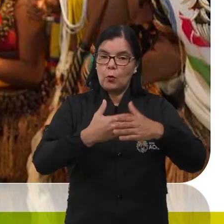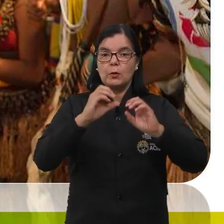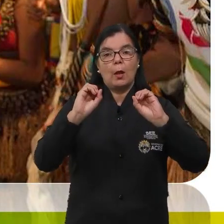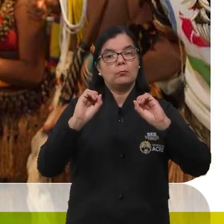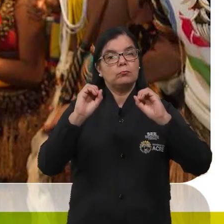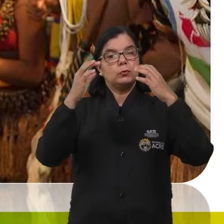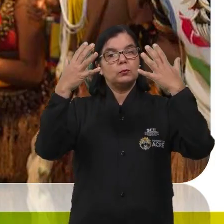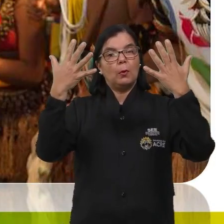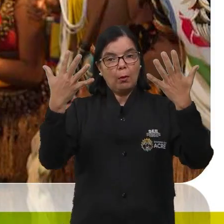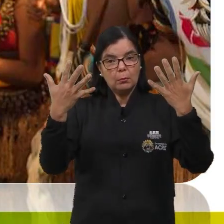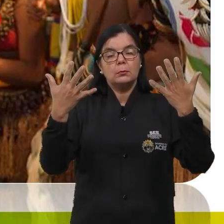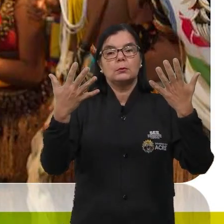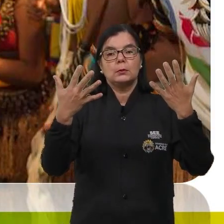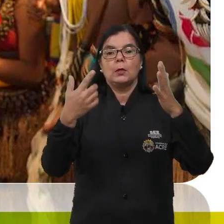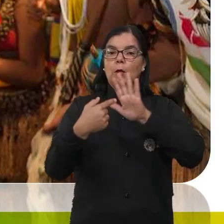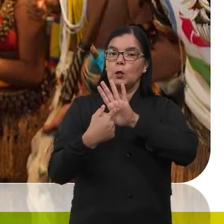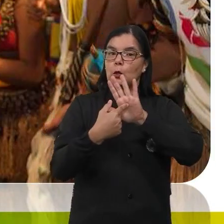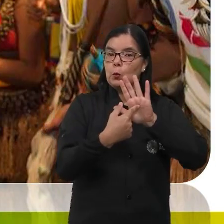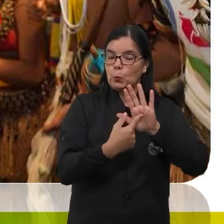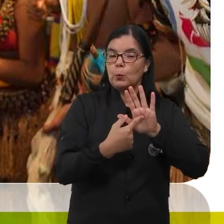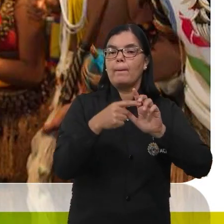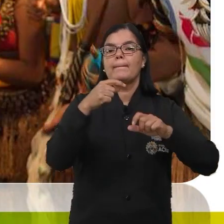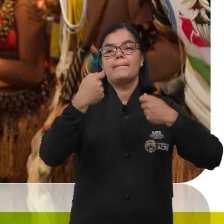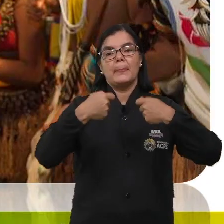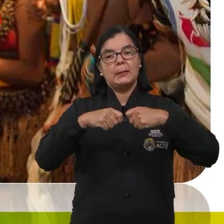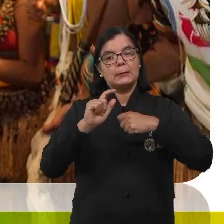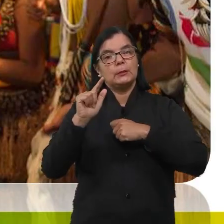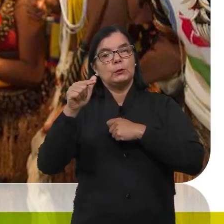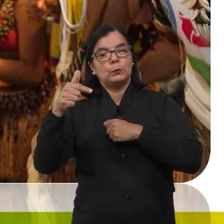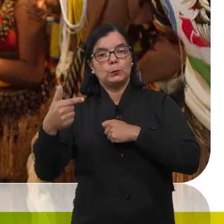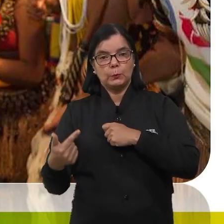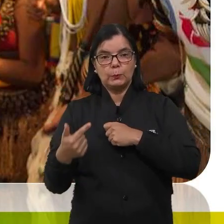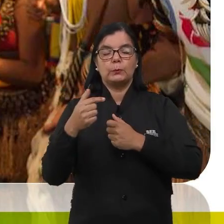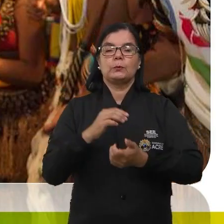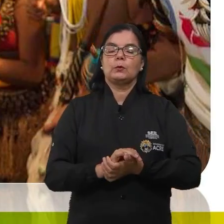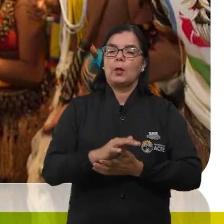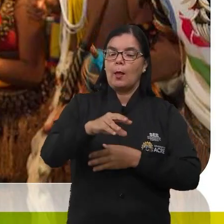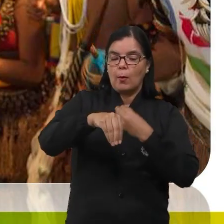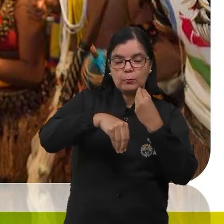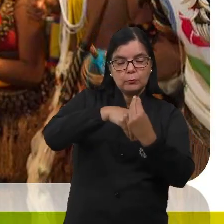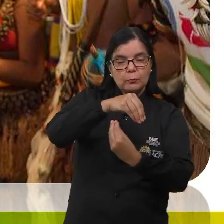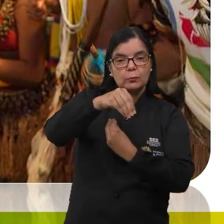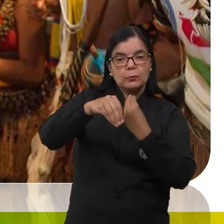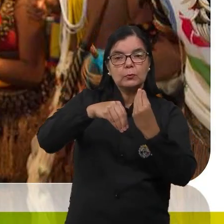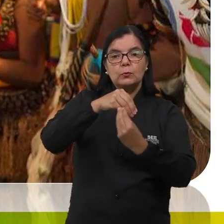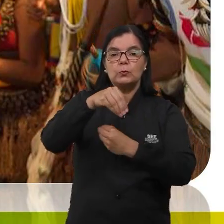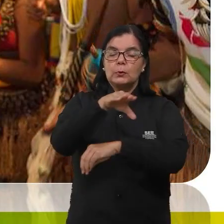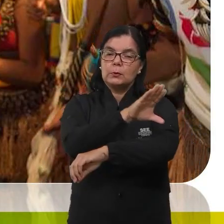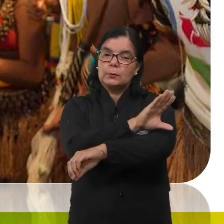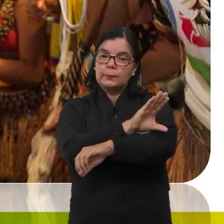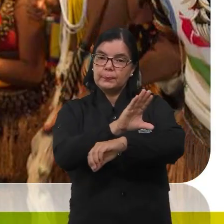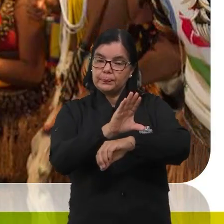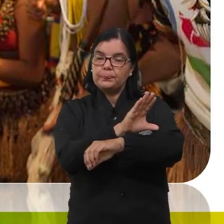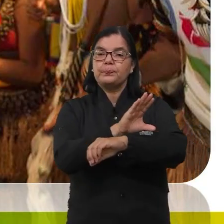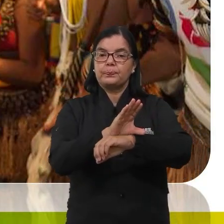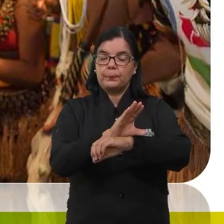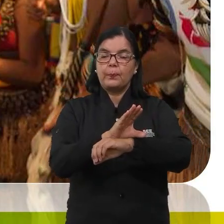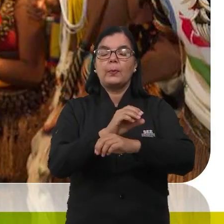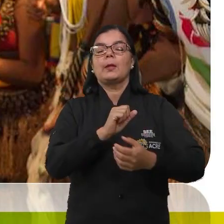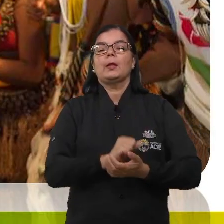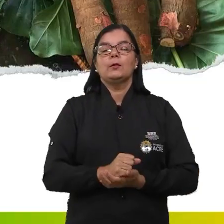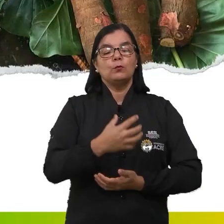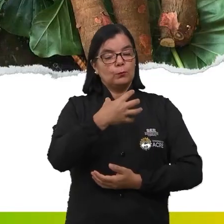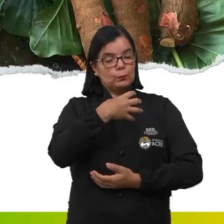e mostra como um depende do outro. Então, essa aí é uma mistura da cultura